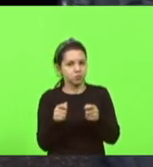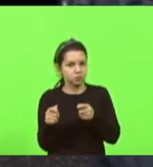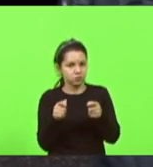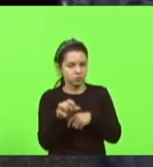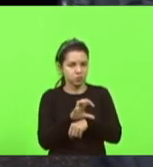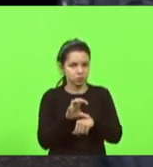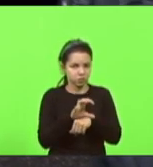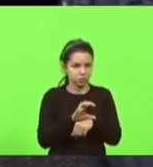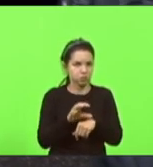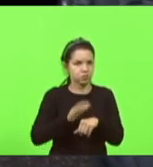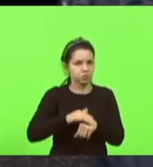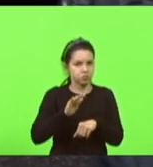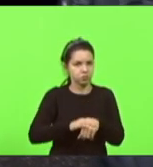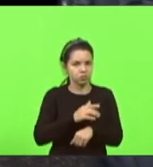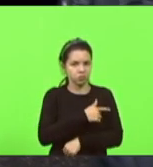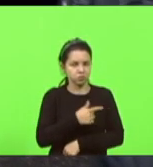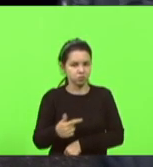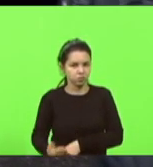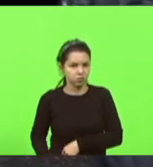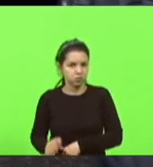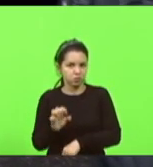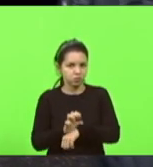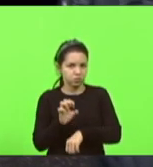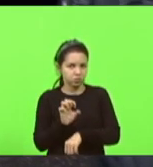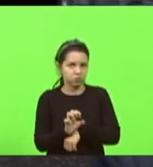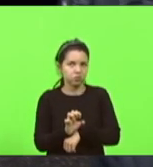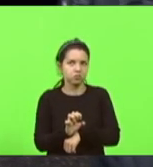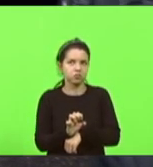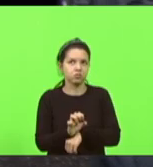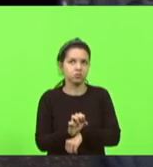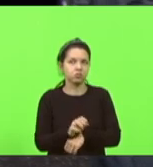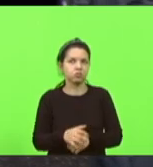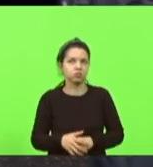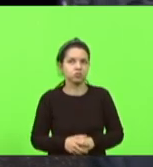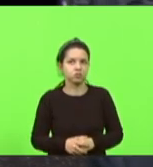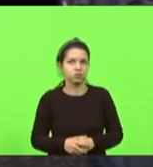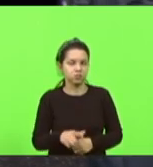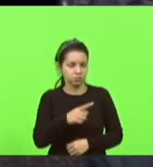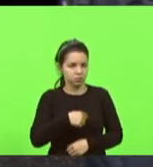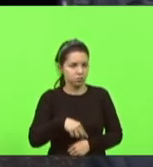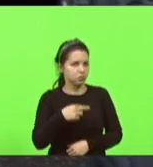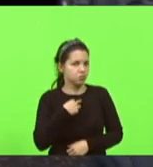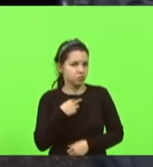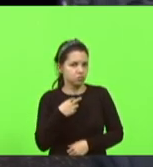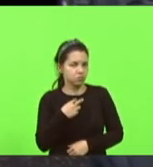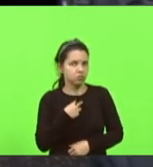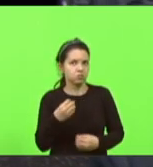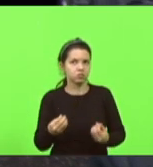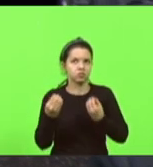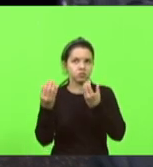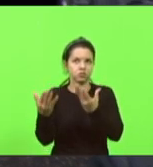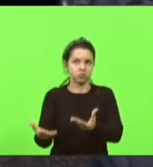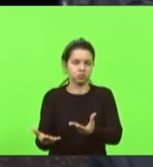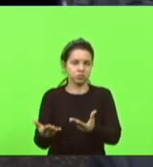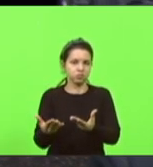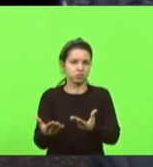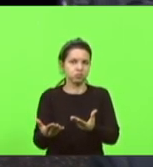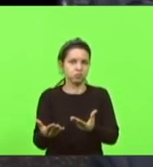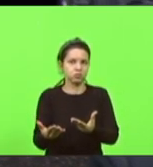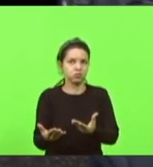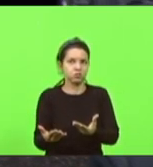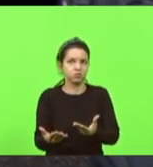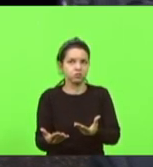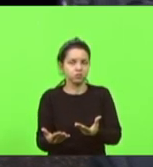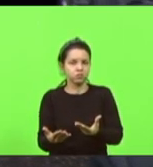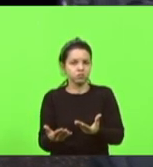Estado, é ele que faz o controle. Mas nós não podemos passar atestado de